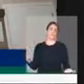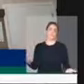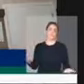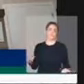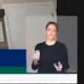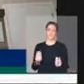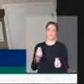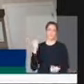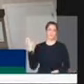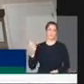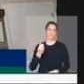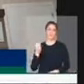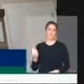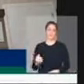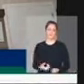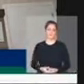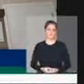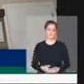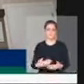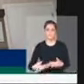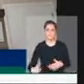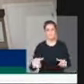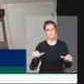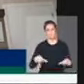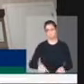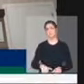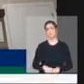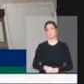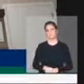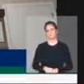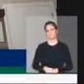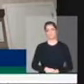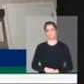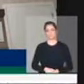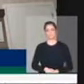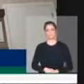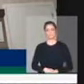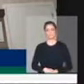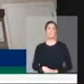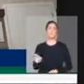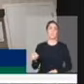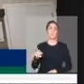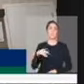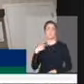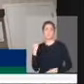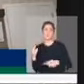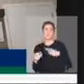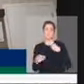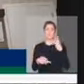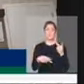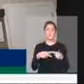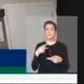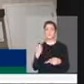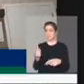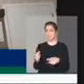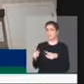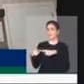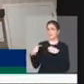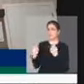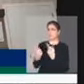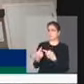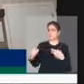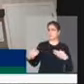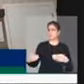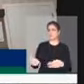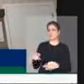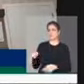vai enfrentar o que parece o presidente do brasil que essas reuniões eles falam como eu vi hoje a reunião ministerial é o